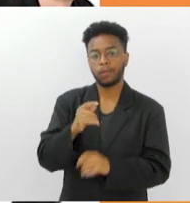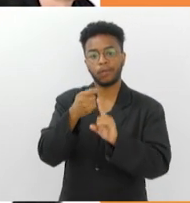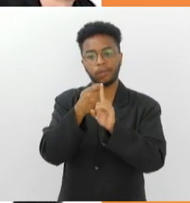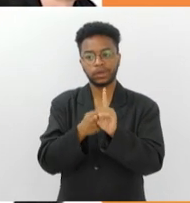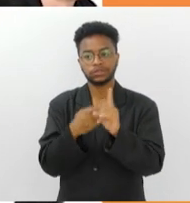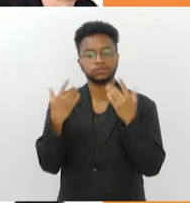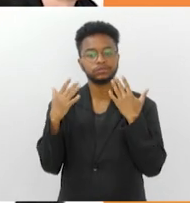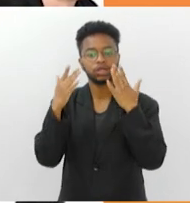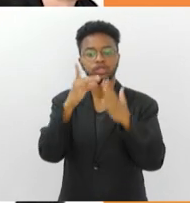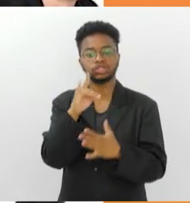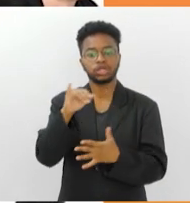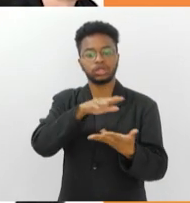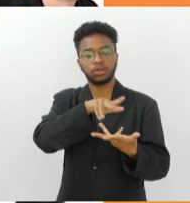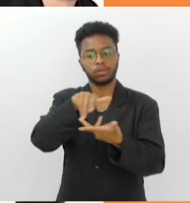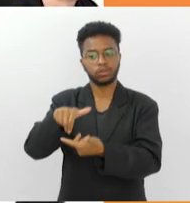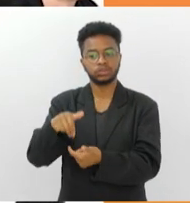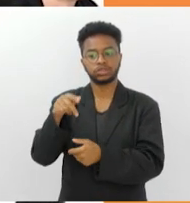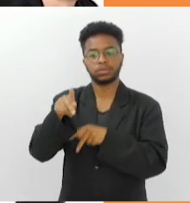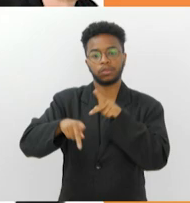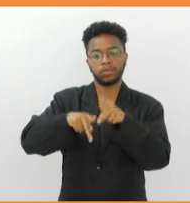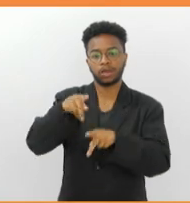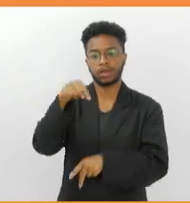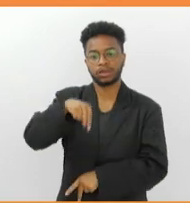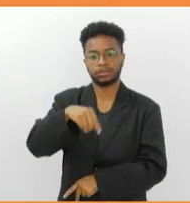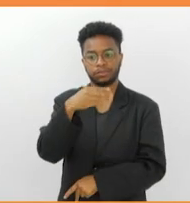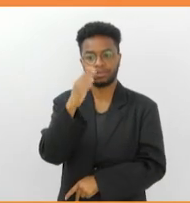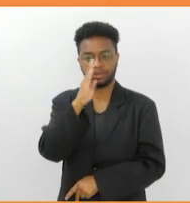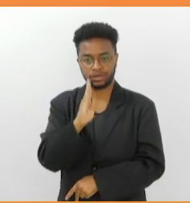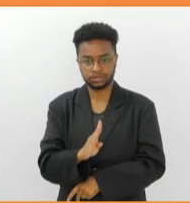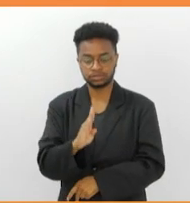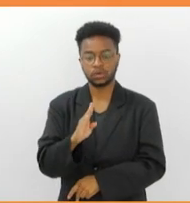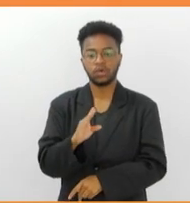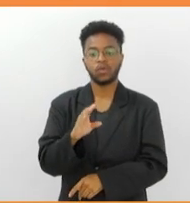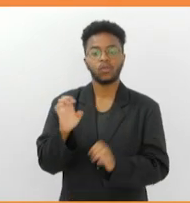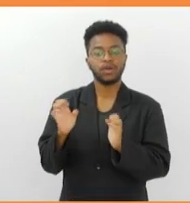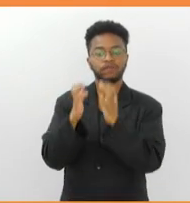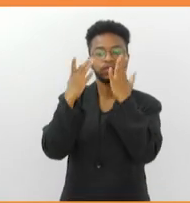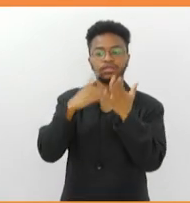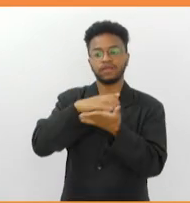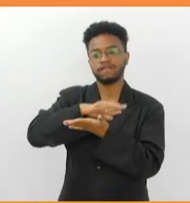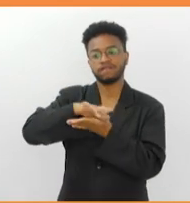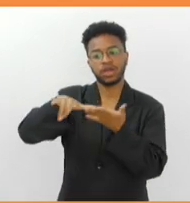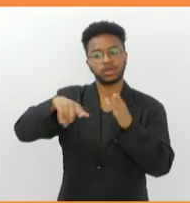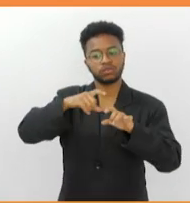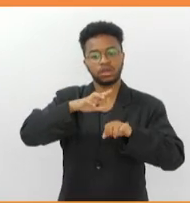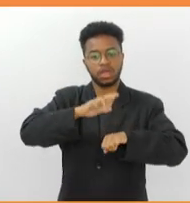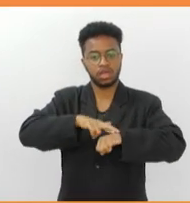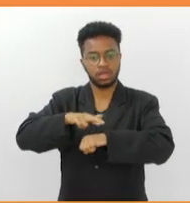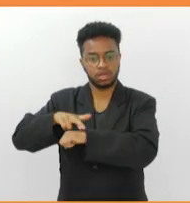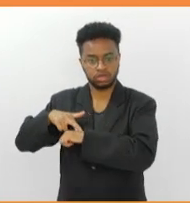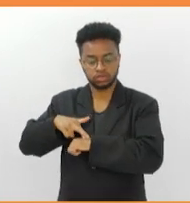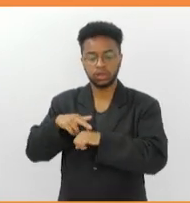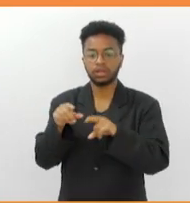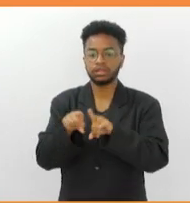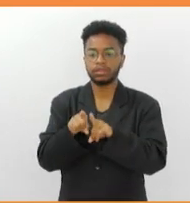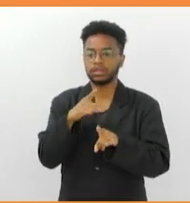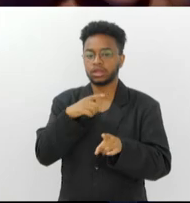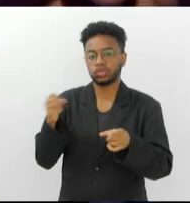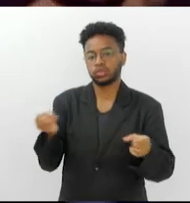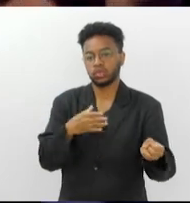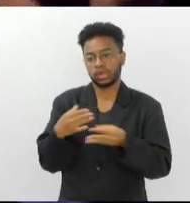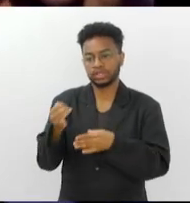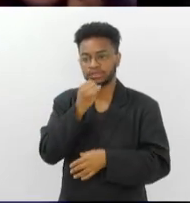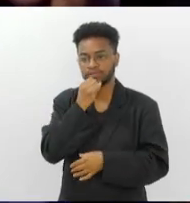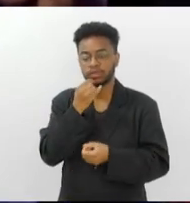comemora o Dia da Música Popular Brasileira, o evento reúne os mais variados ritmos e traz novidades como